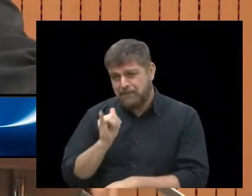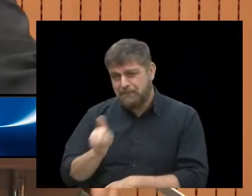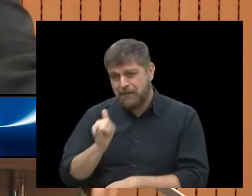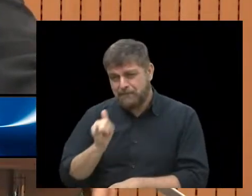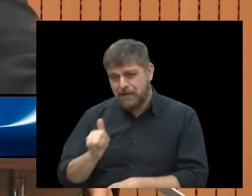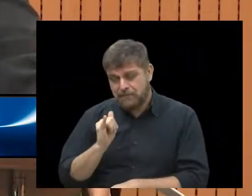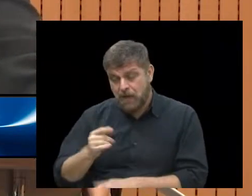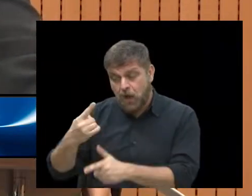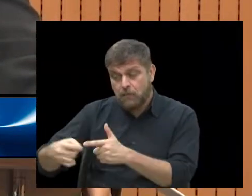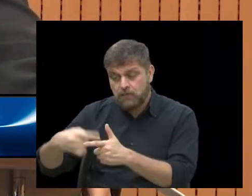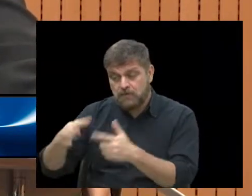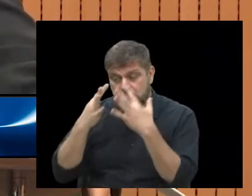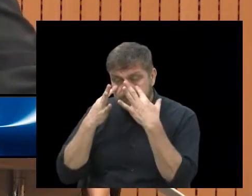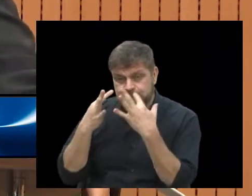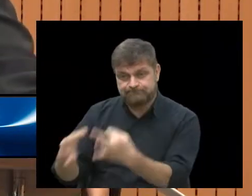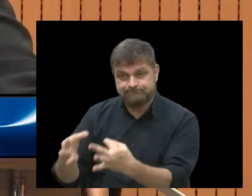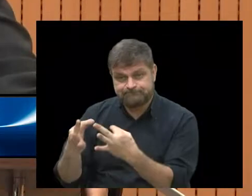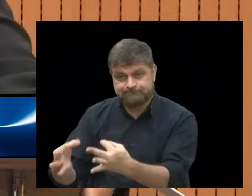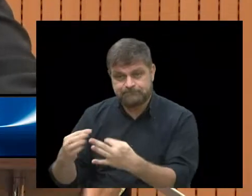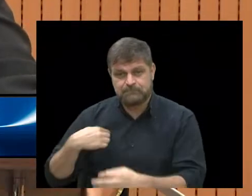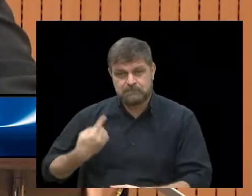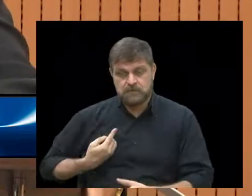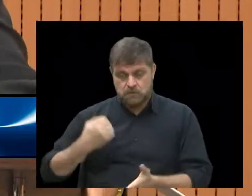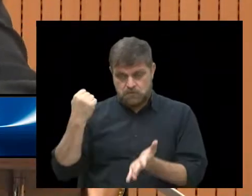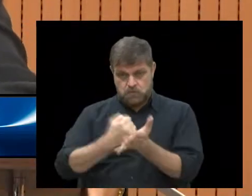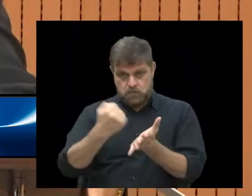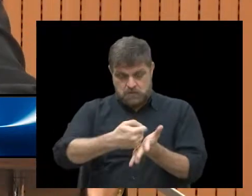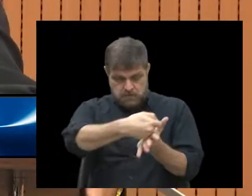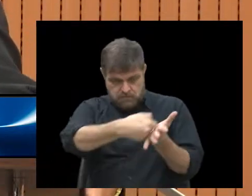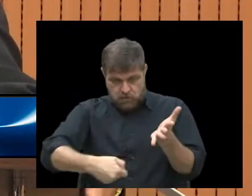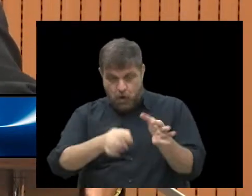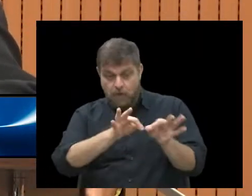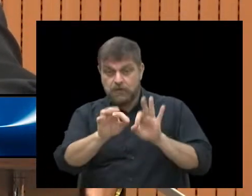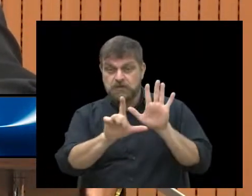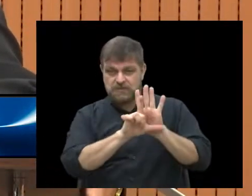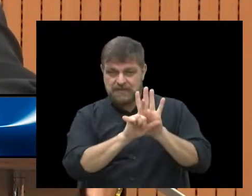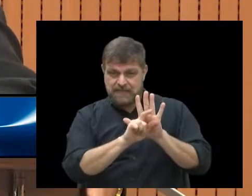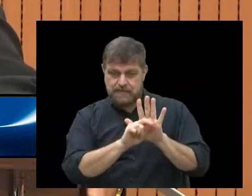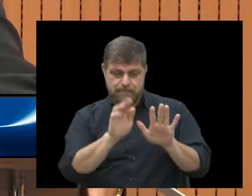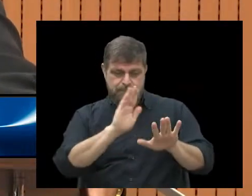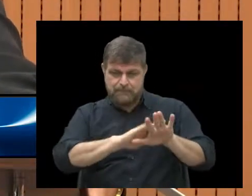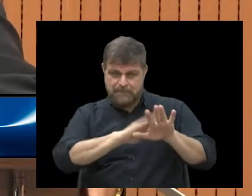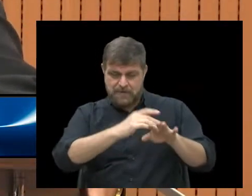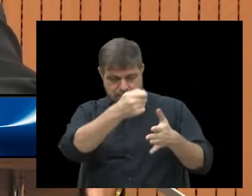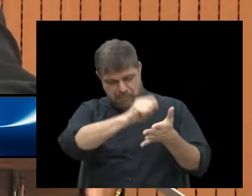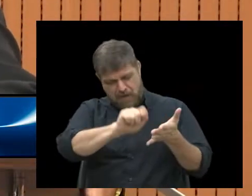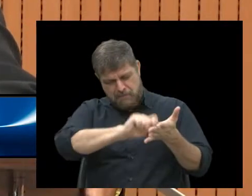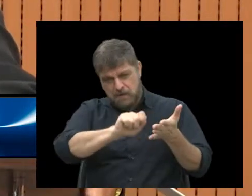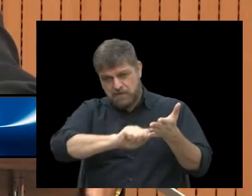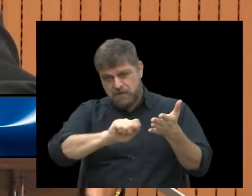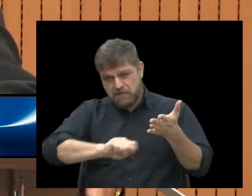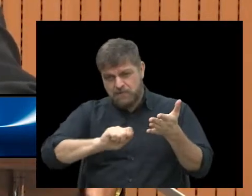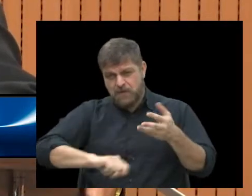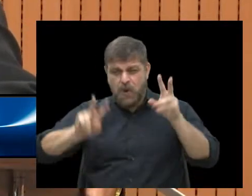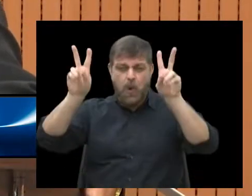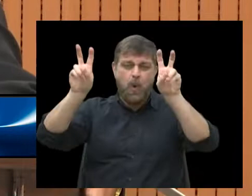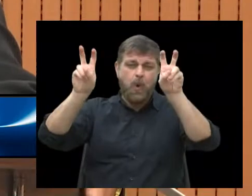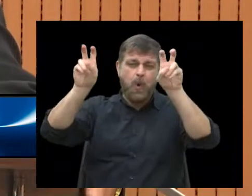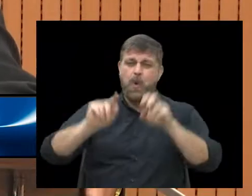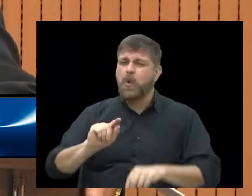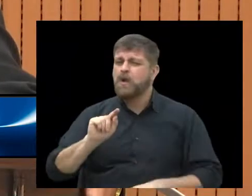muito grave. Eu estou, inclusive, protocolando um projeto de lei agora de um